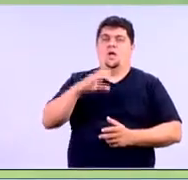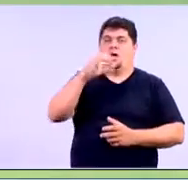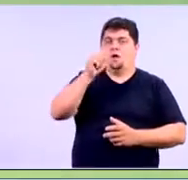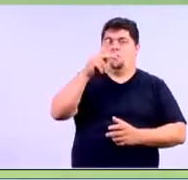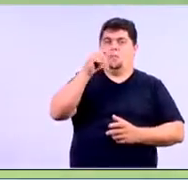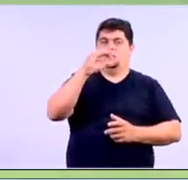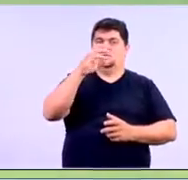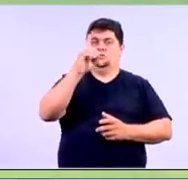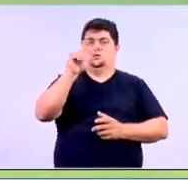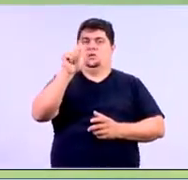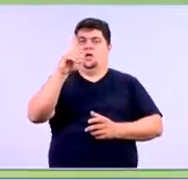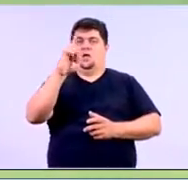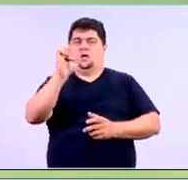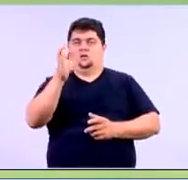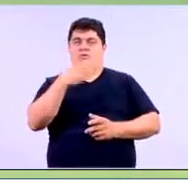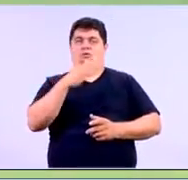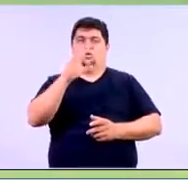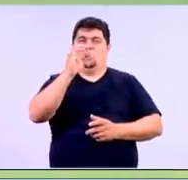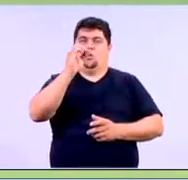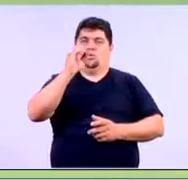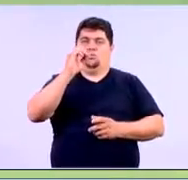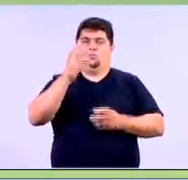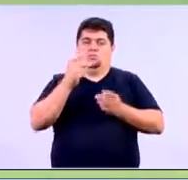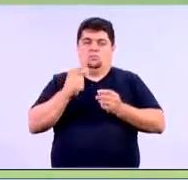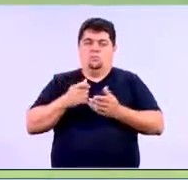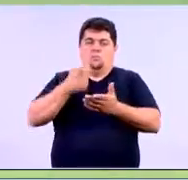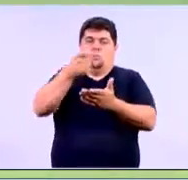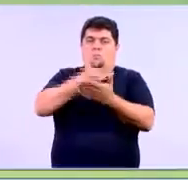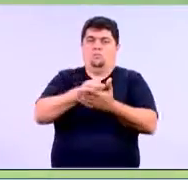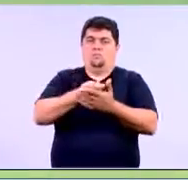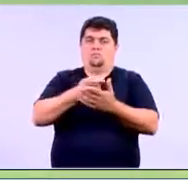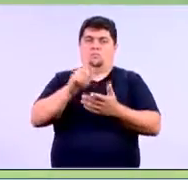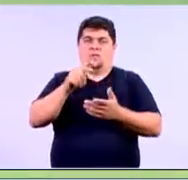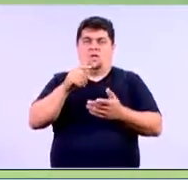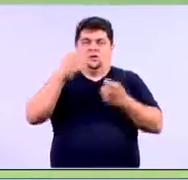contributiva. O que vem a ser a capacidade contributiva? Esse nome é